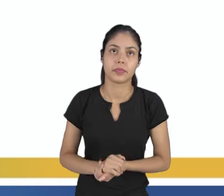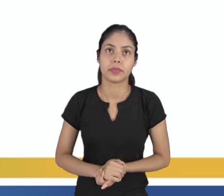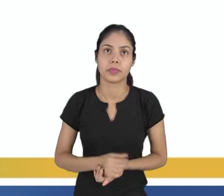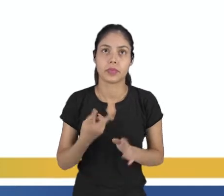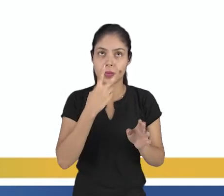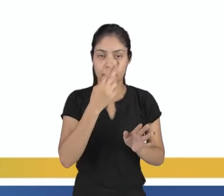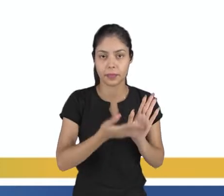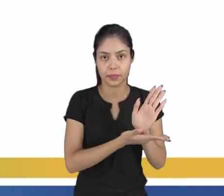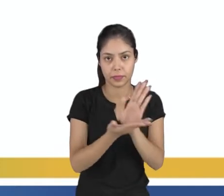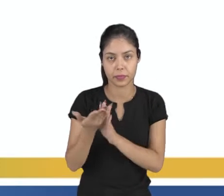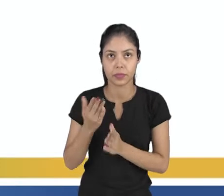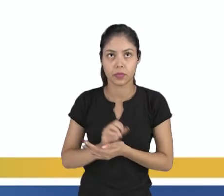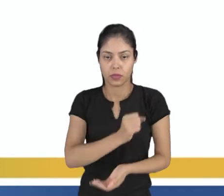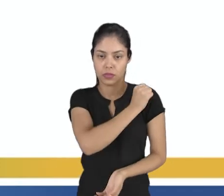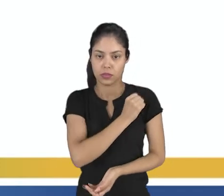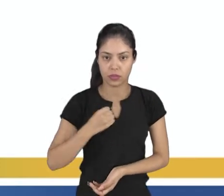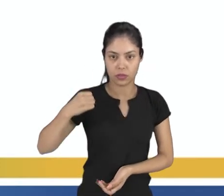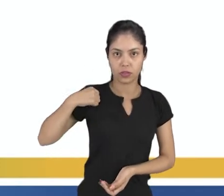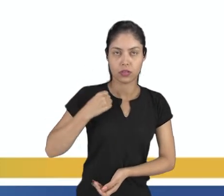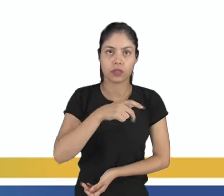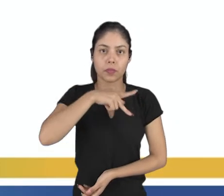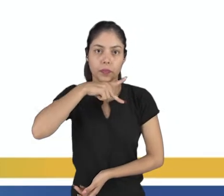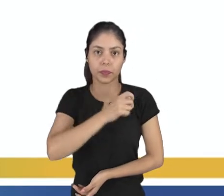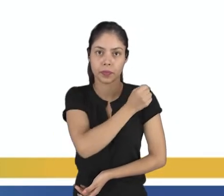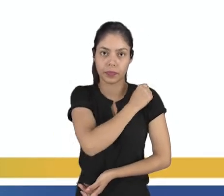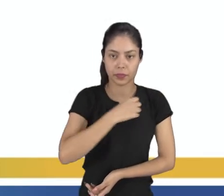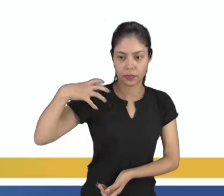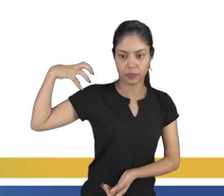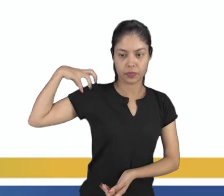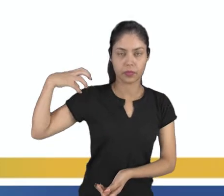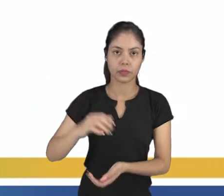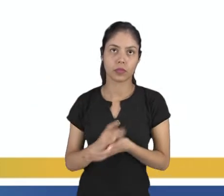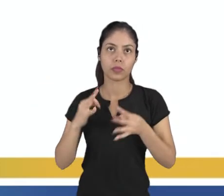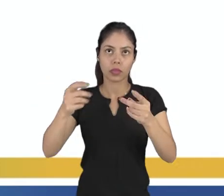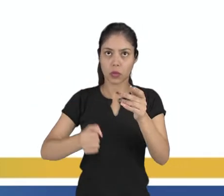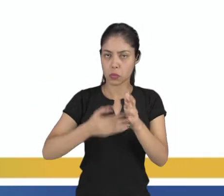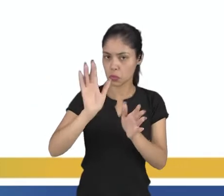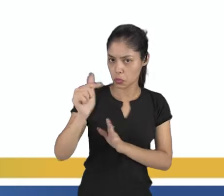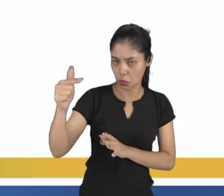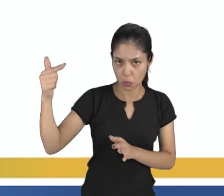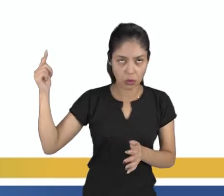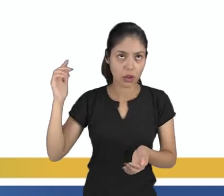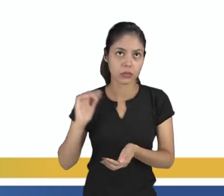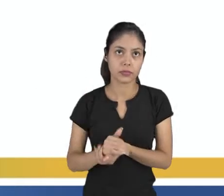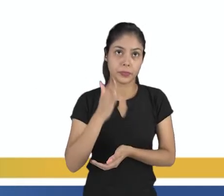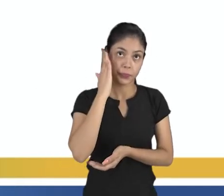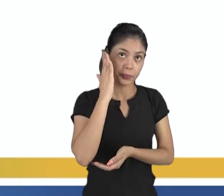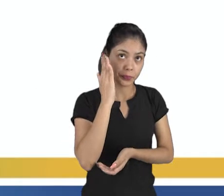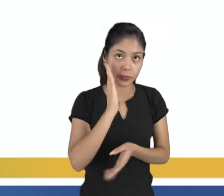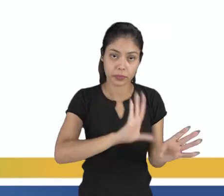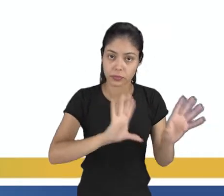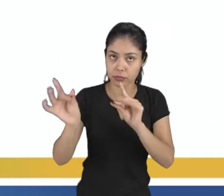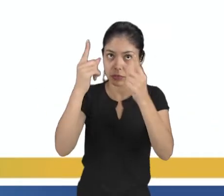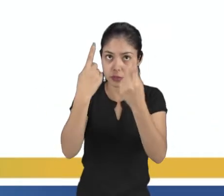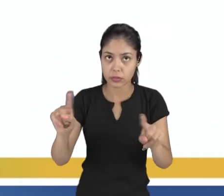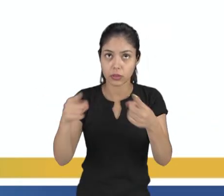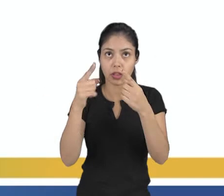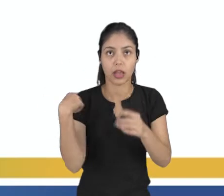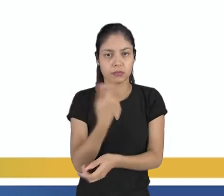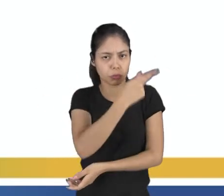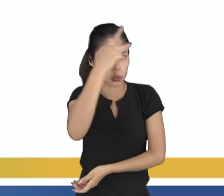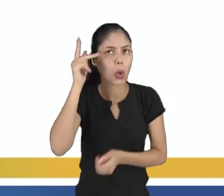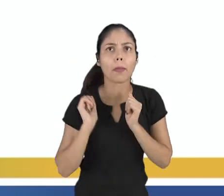para nós, Sócrates, Platão e Aristóteles, entre muitos outros, entenderam que através da música